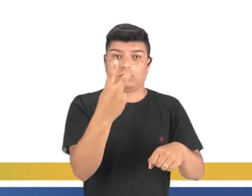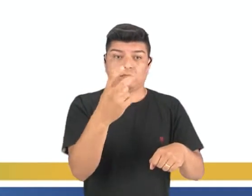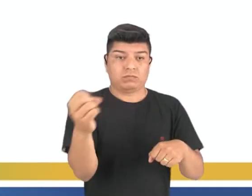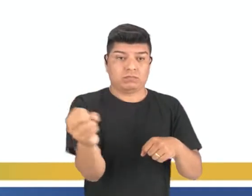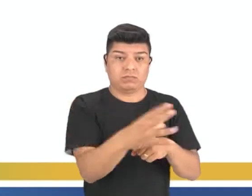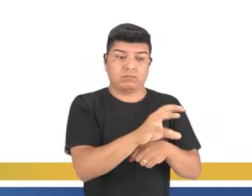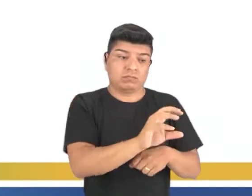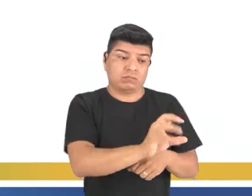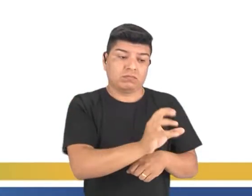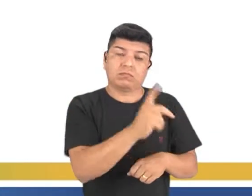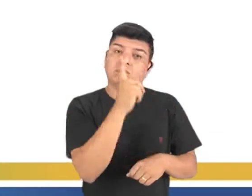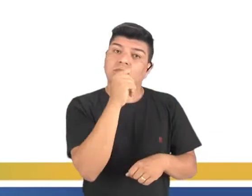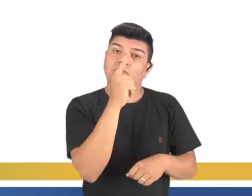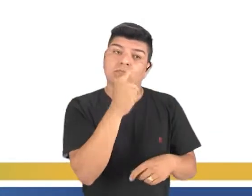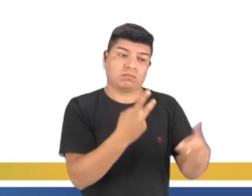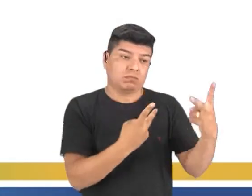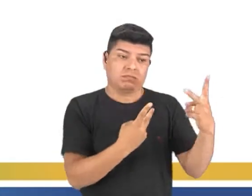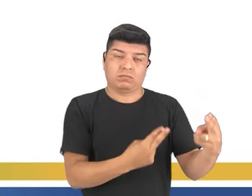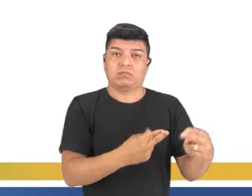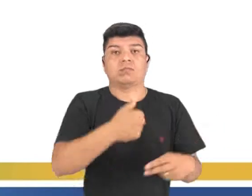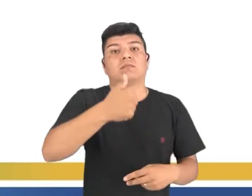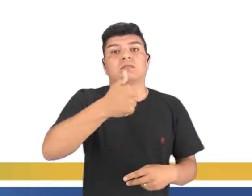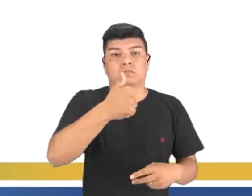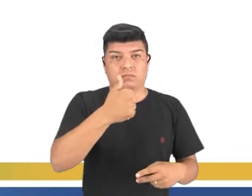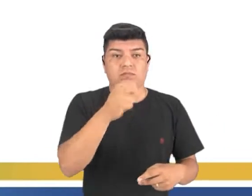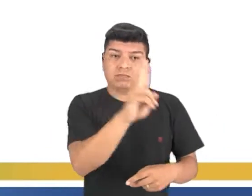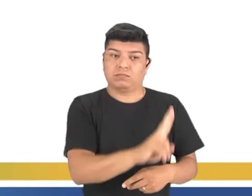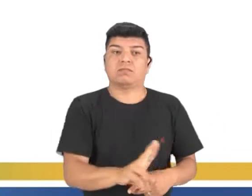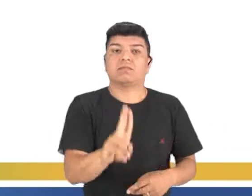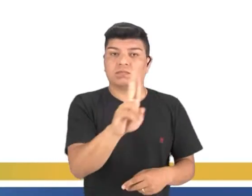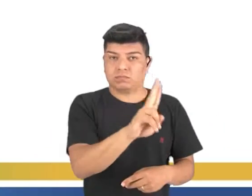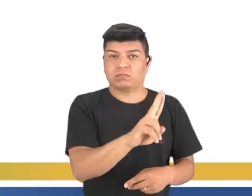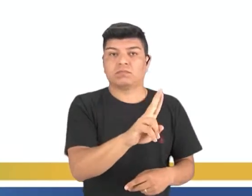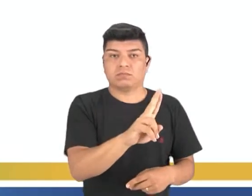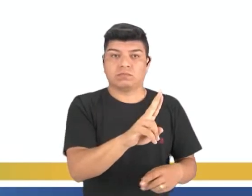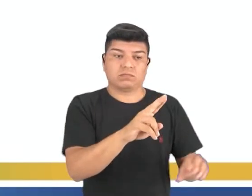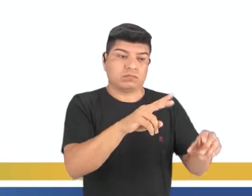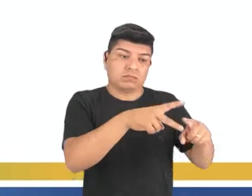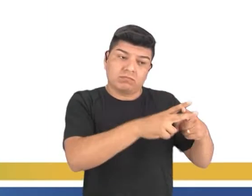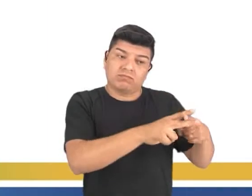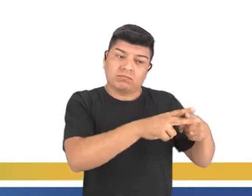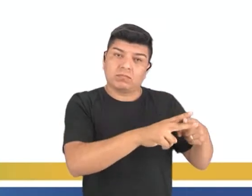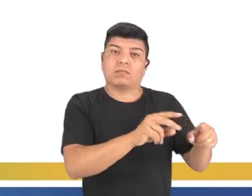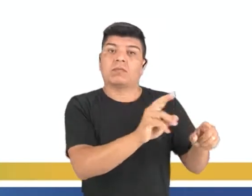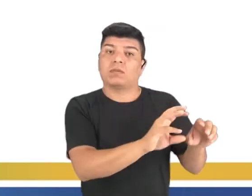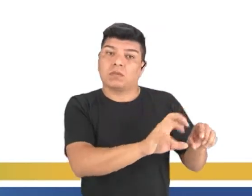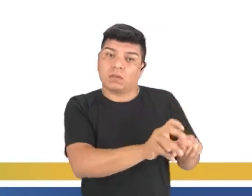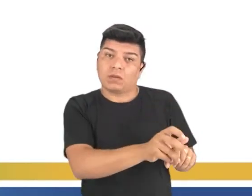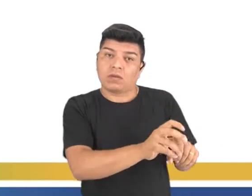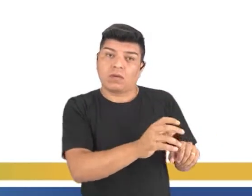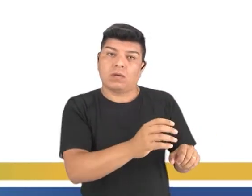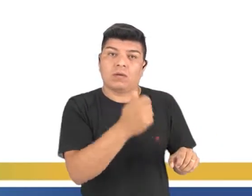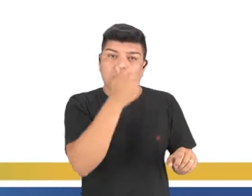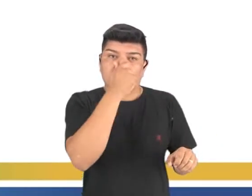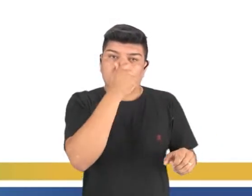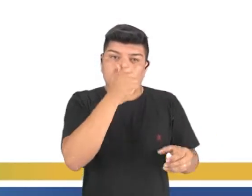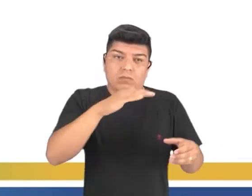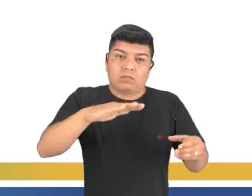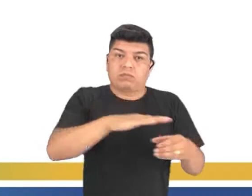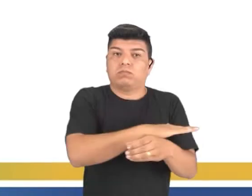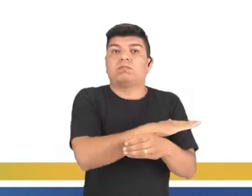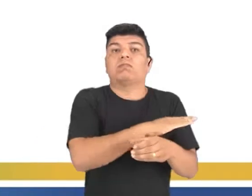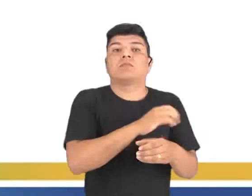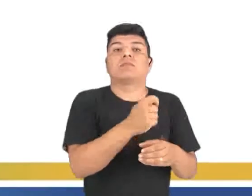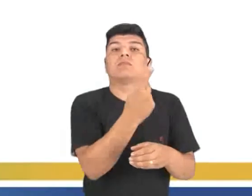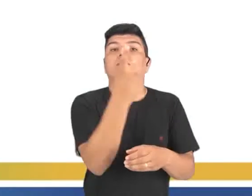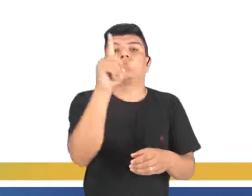novas torneiras iguais às primeiras, elas foram instaladas. Assim, o tempo gasto para encher essa caixa d'água foi reduzido em